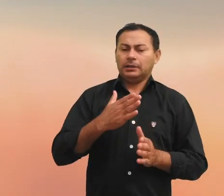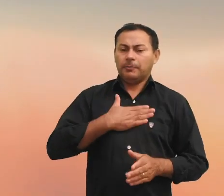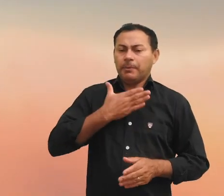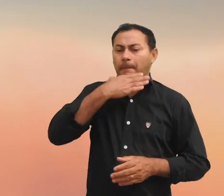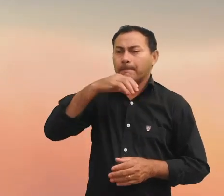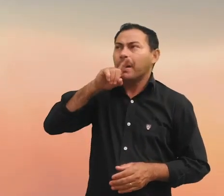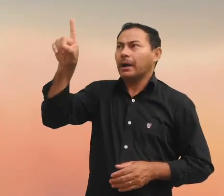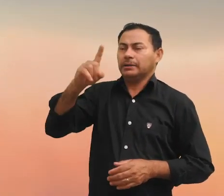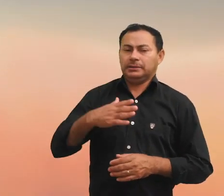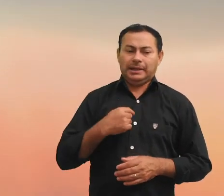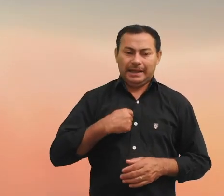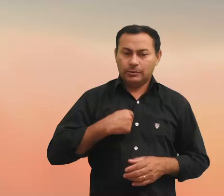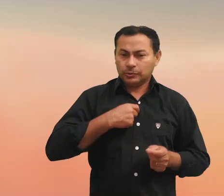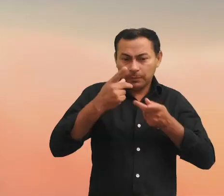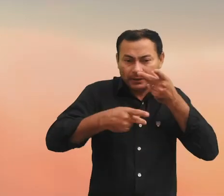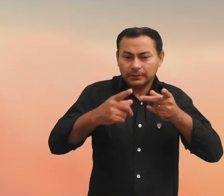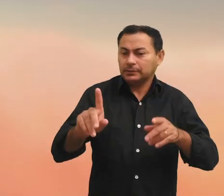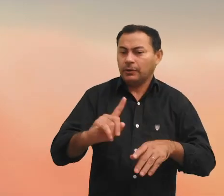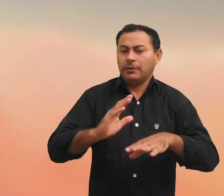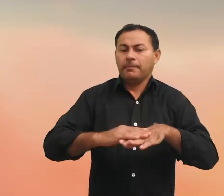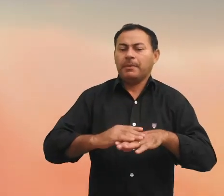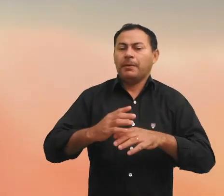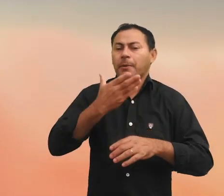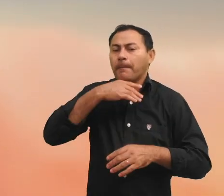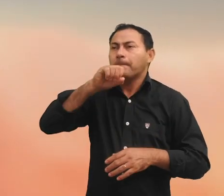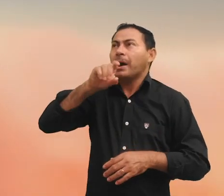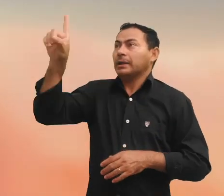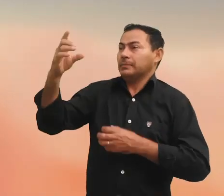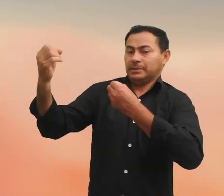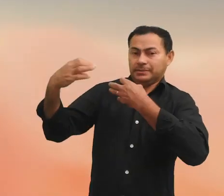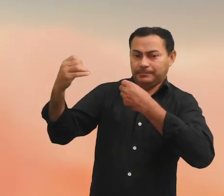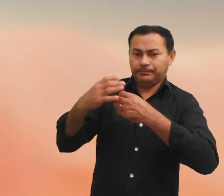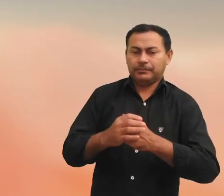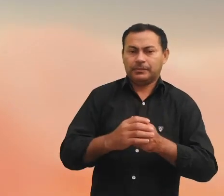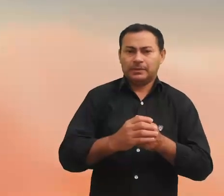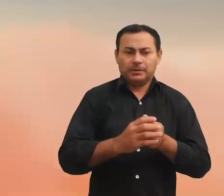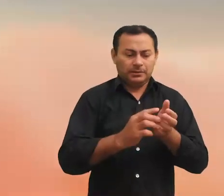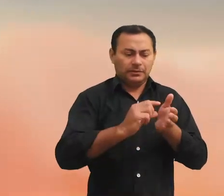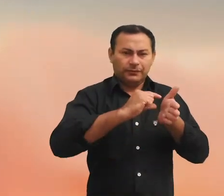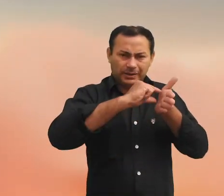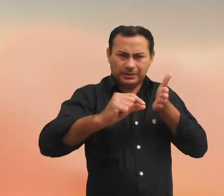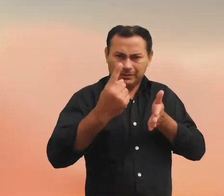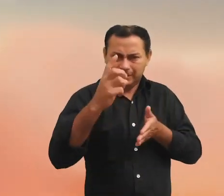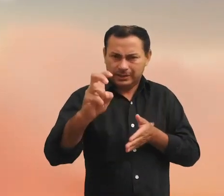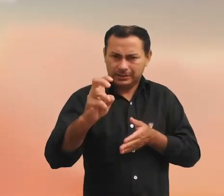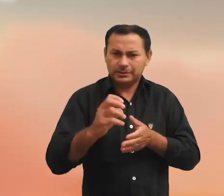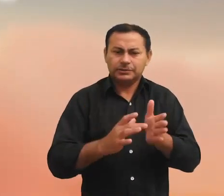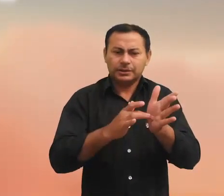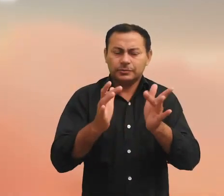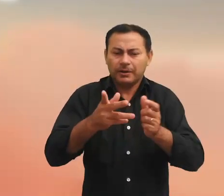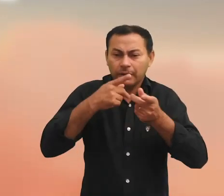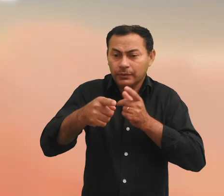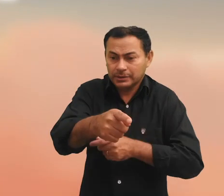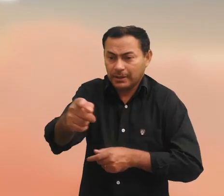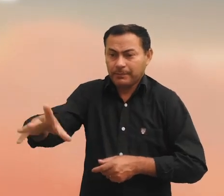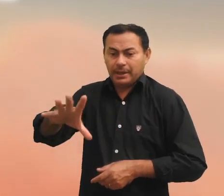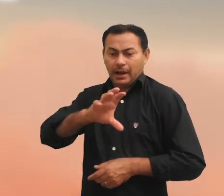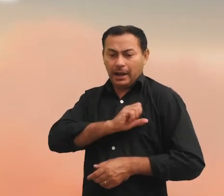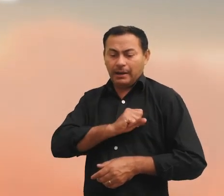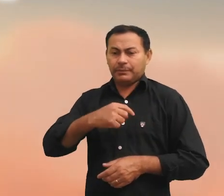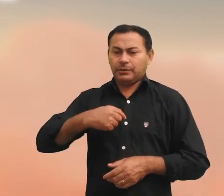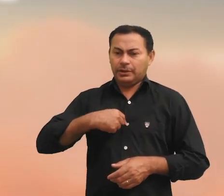minhas, são de meu Pai. Não são minhas palavras, mas são de meu Pai que me enviou. No versículo 15, Jesus disse: se vocês me